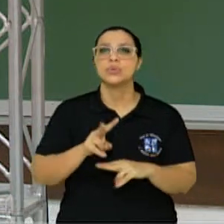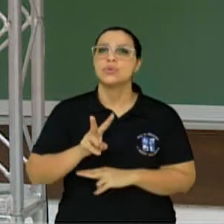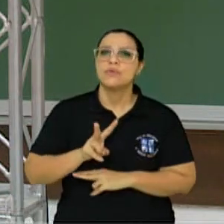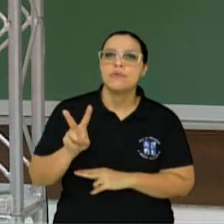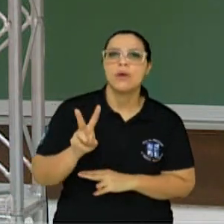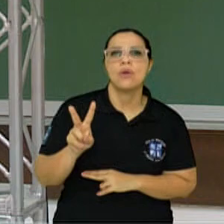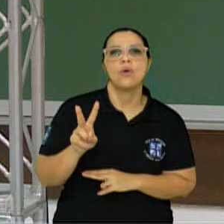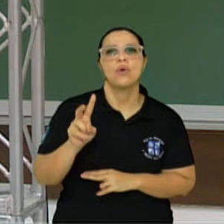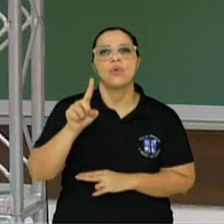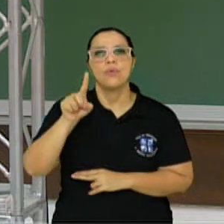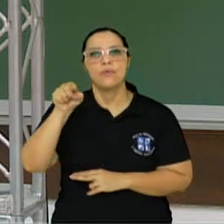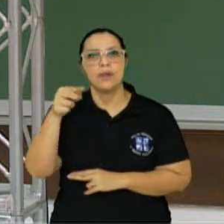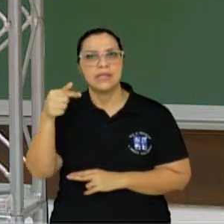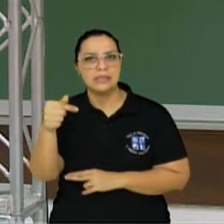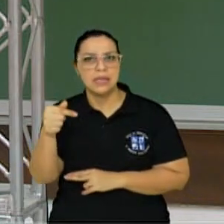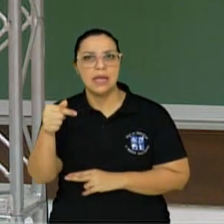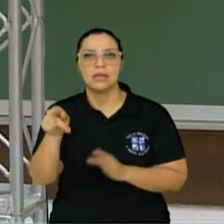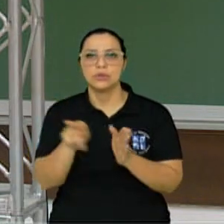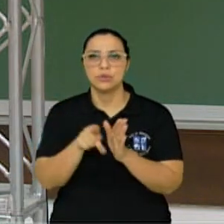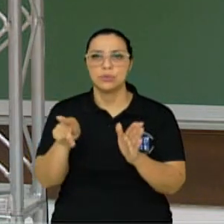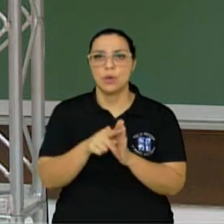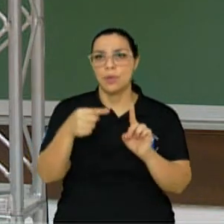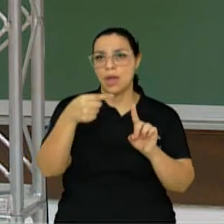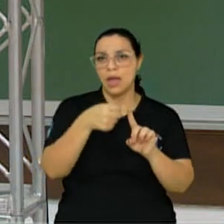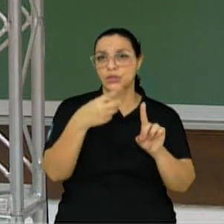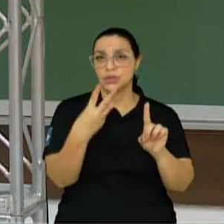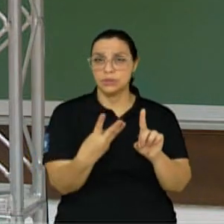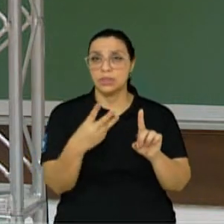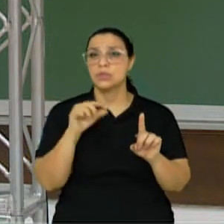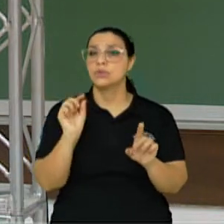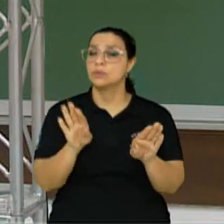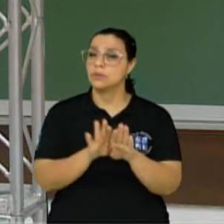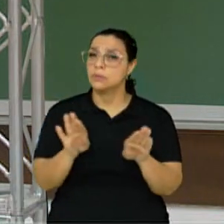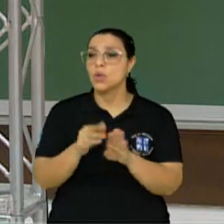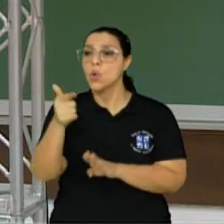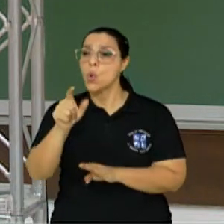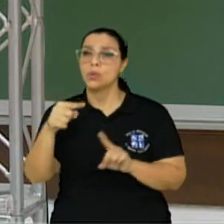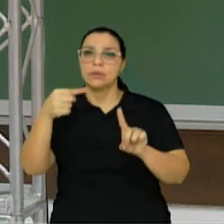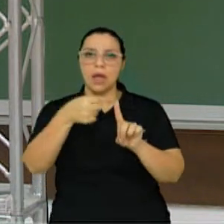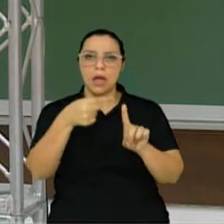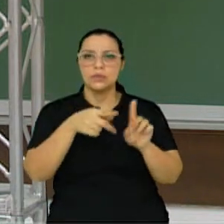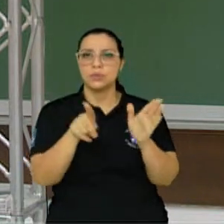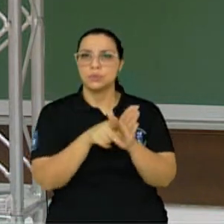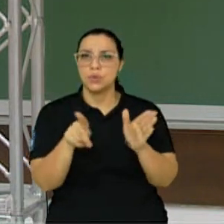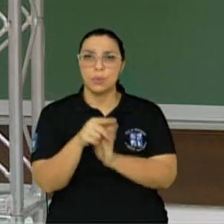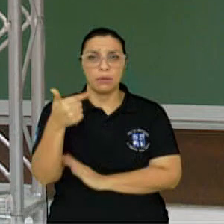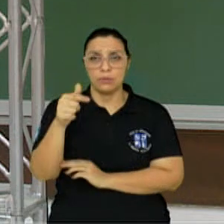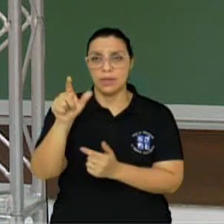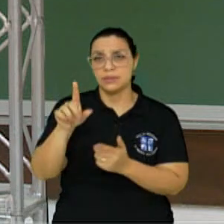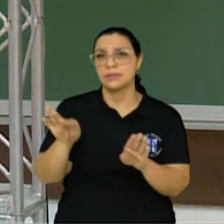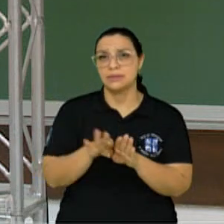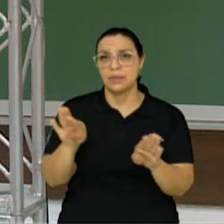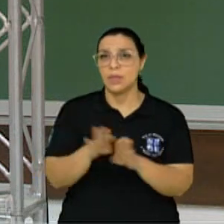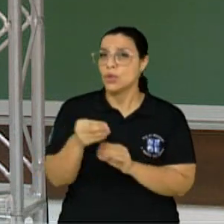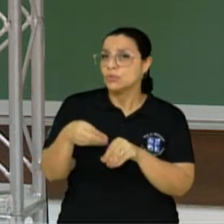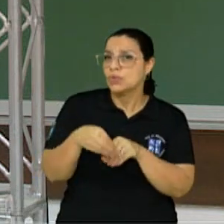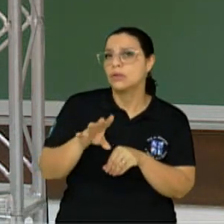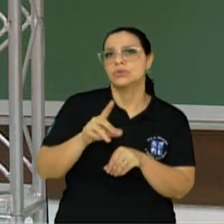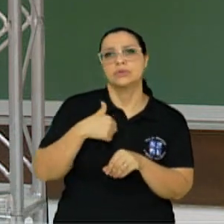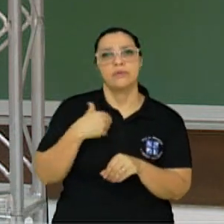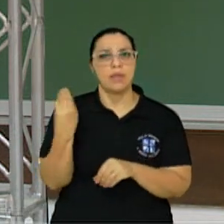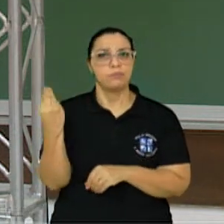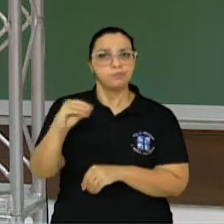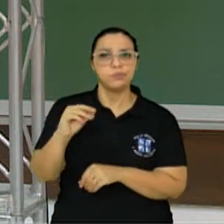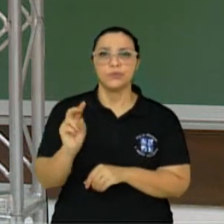valor 1,7 para a raiz de 3, ou se tiver uma outra raiz que não seja exata, o valor vai ser sugerido para